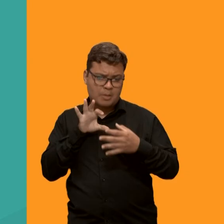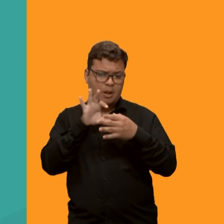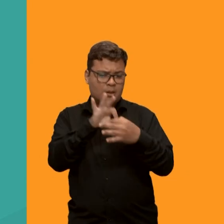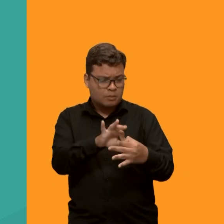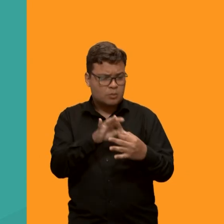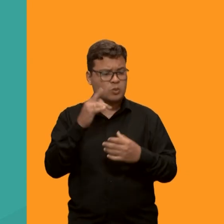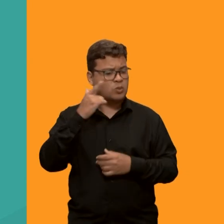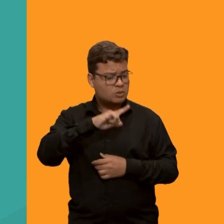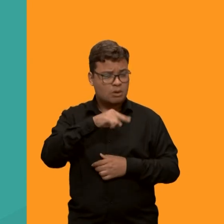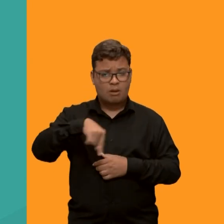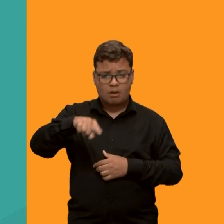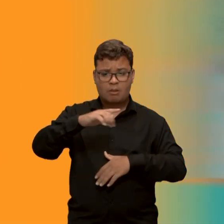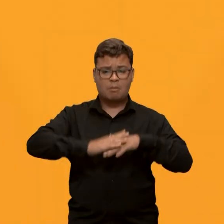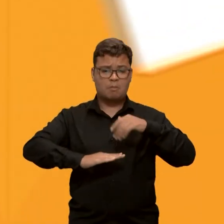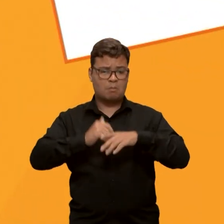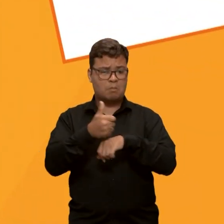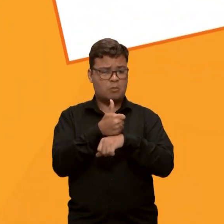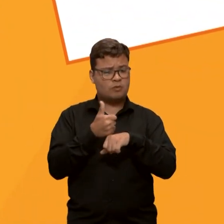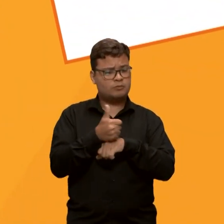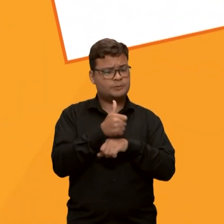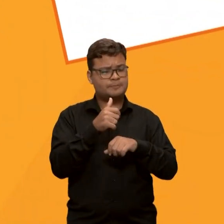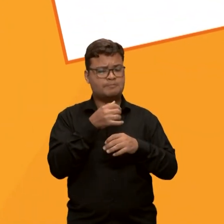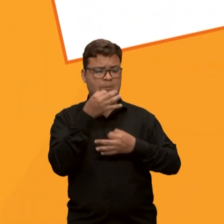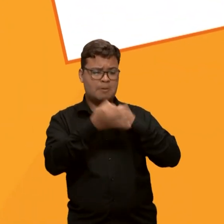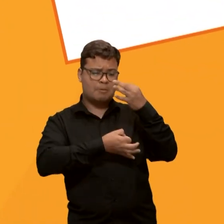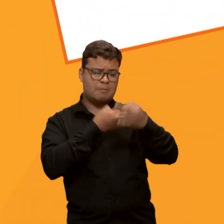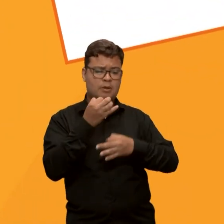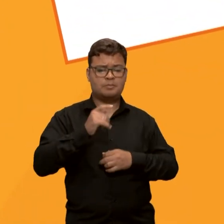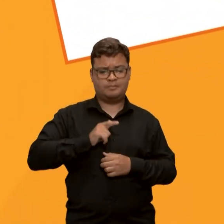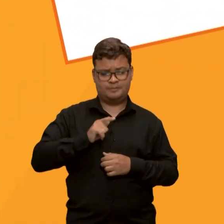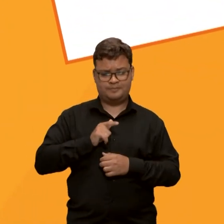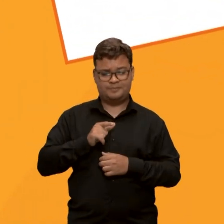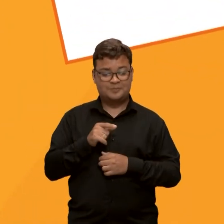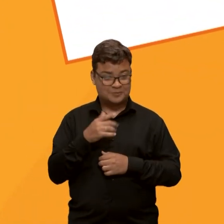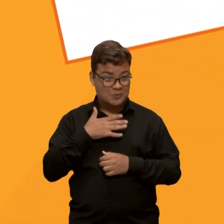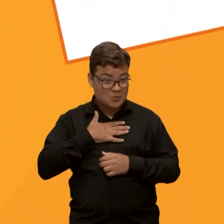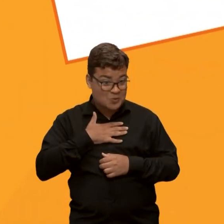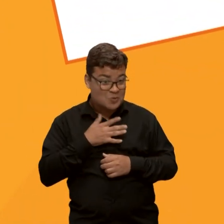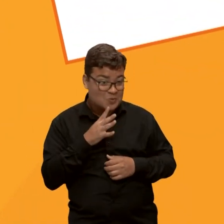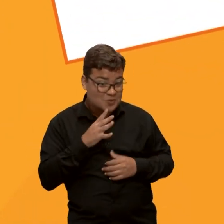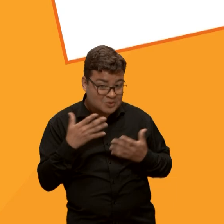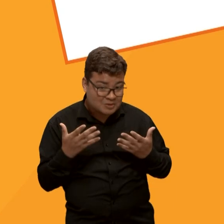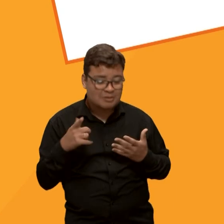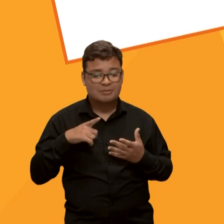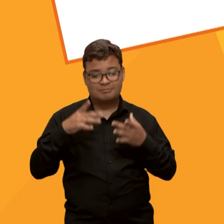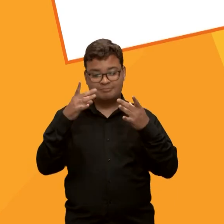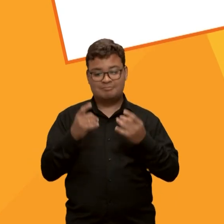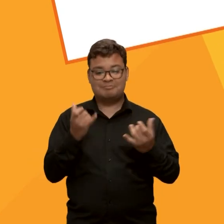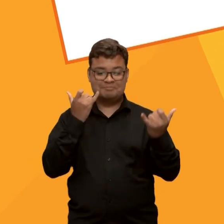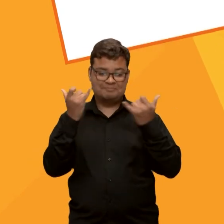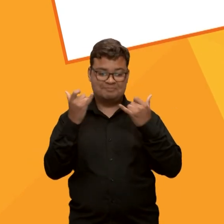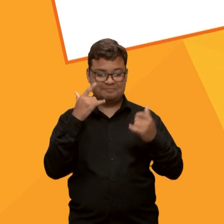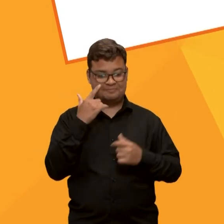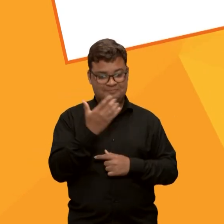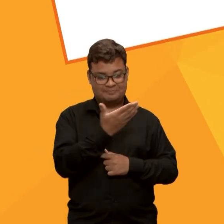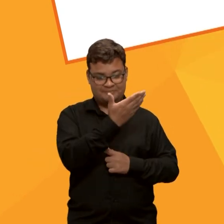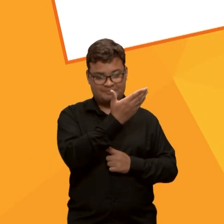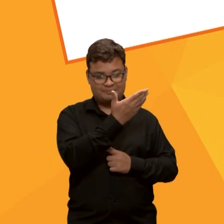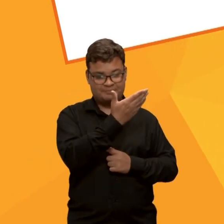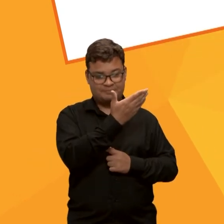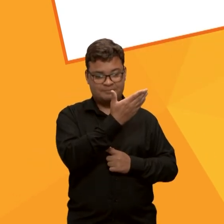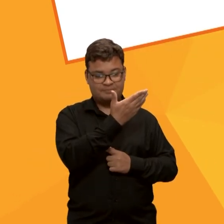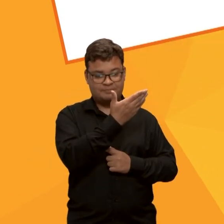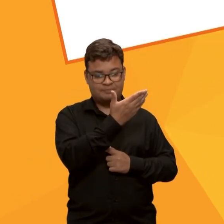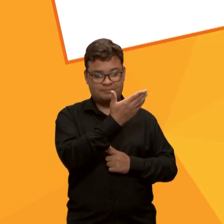tornarem profissionais com visão crítica. Gostou de conhecer o Nuplant? Saiba mais no Instagram, @Nuplant.